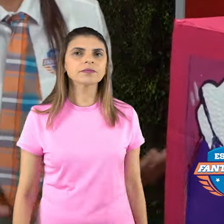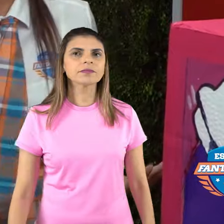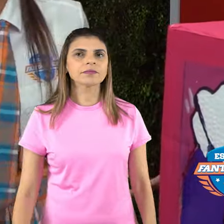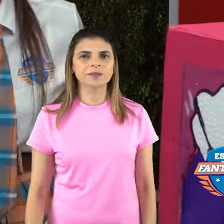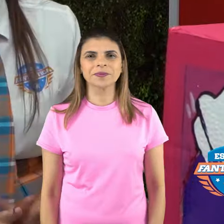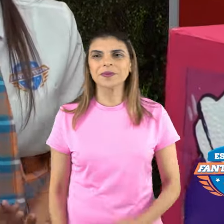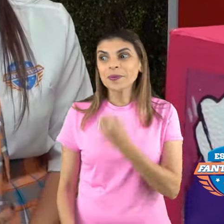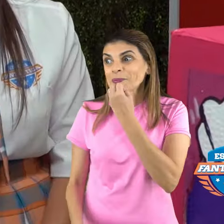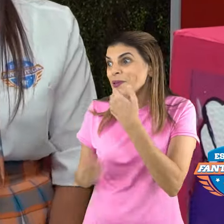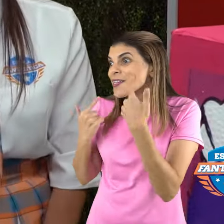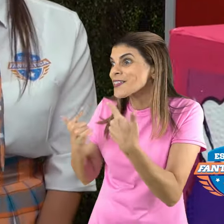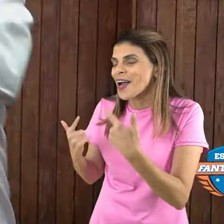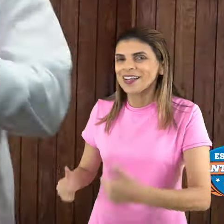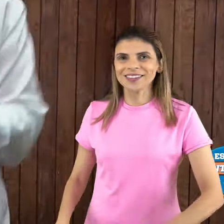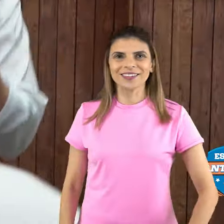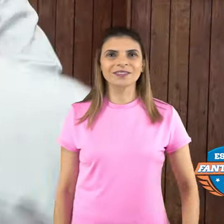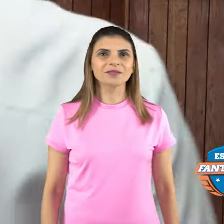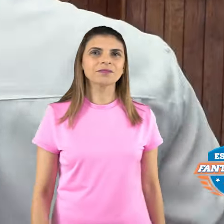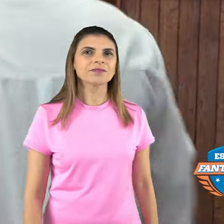Boa sorte, Daniel.